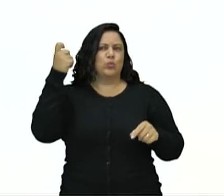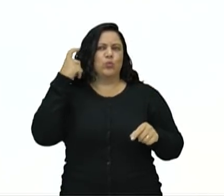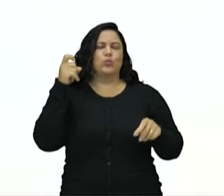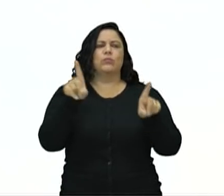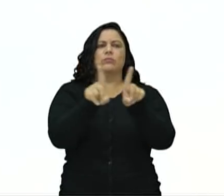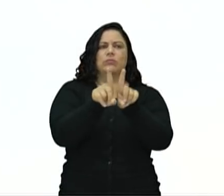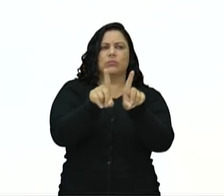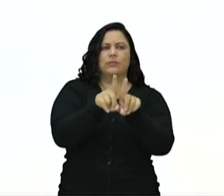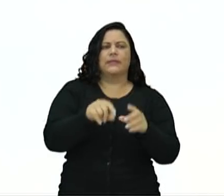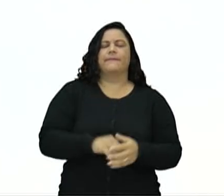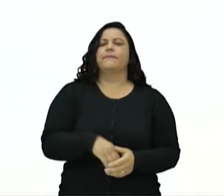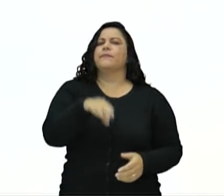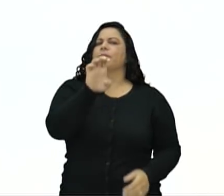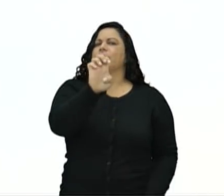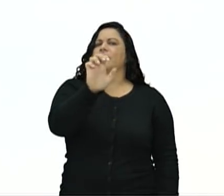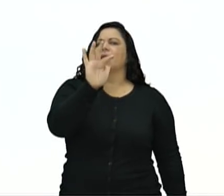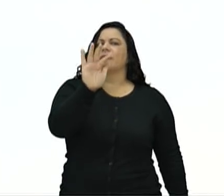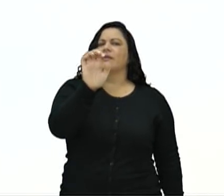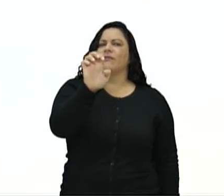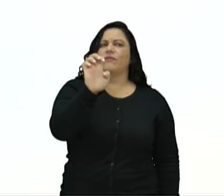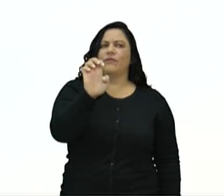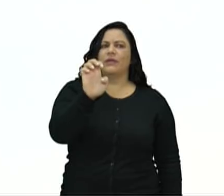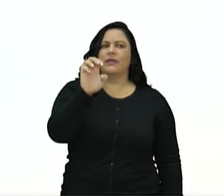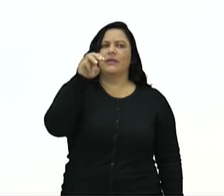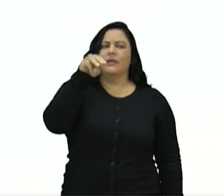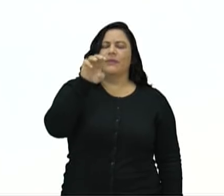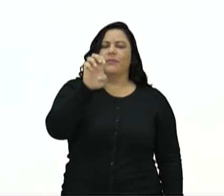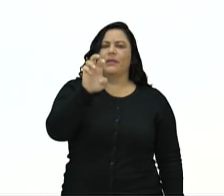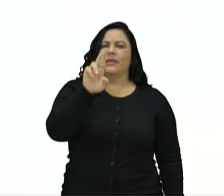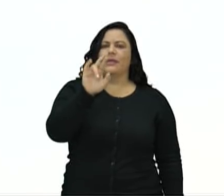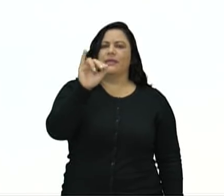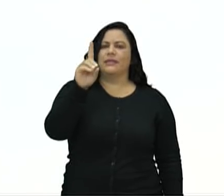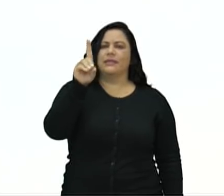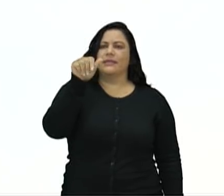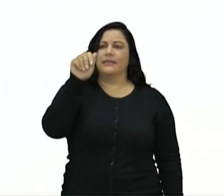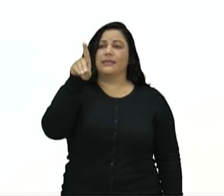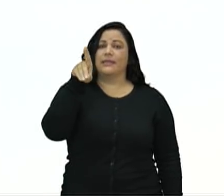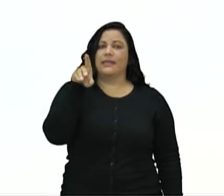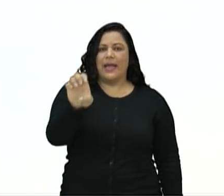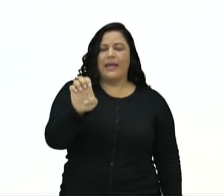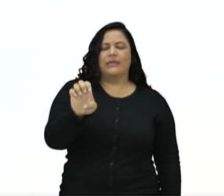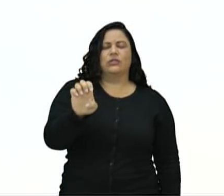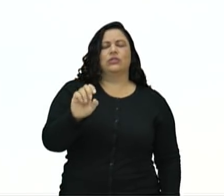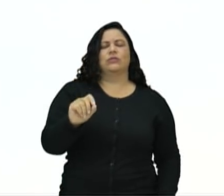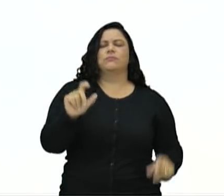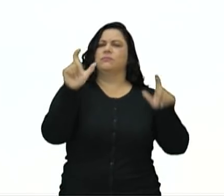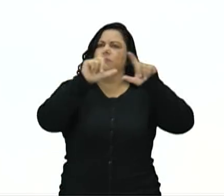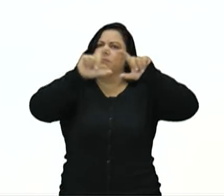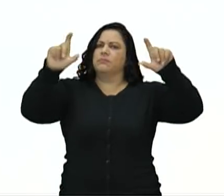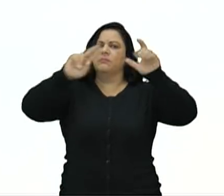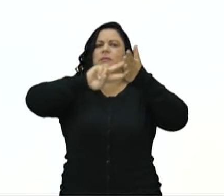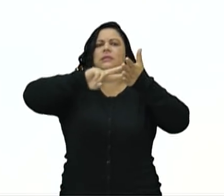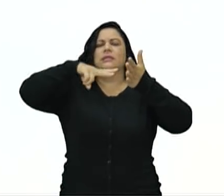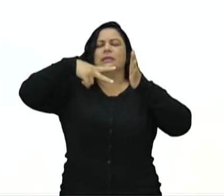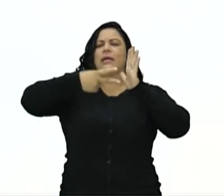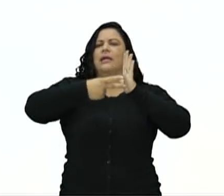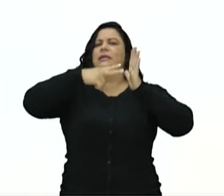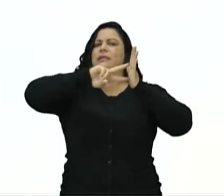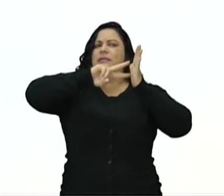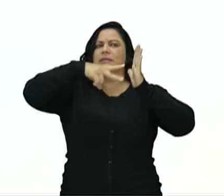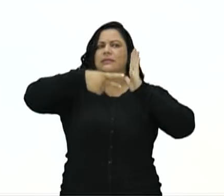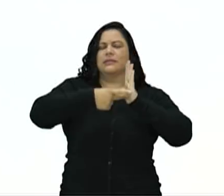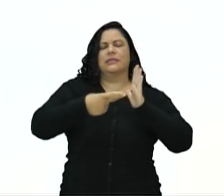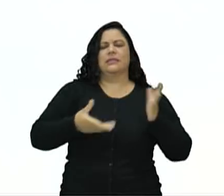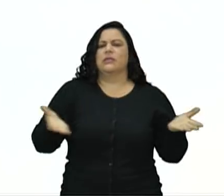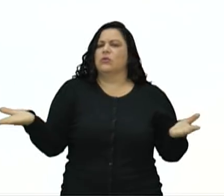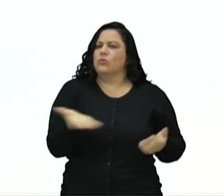efemeridade. Então, a efemeridade é a característica do que é efêmero, se refere à brevidade, né? Uma fugacidade. Então, é a qualidade daquilo